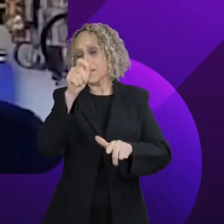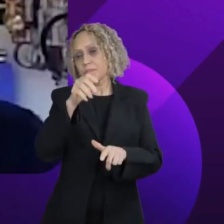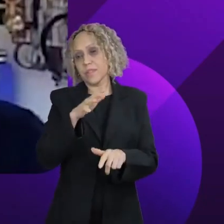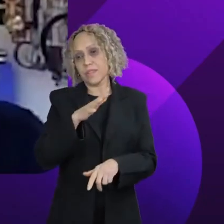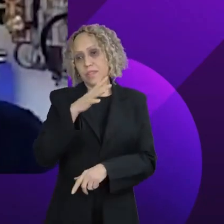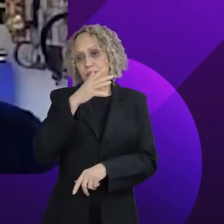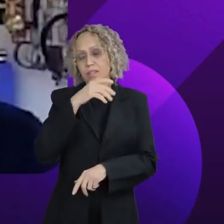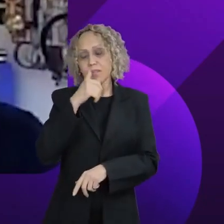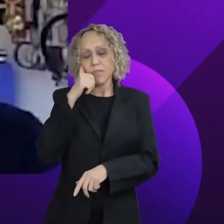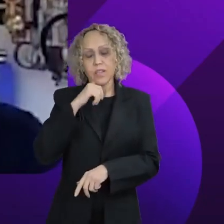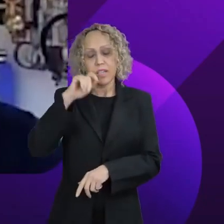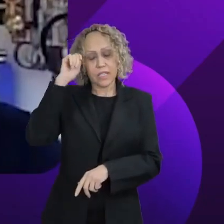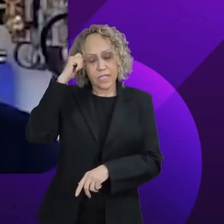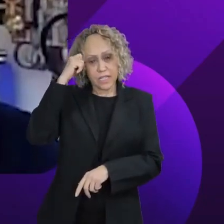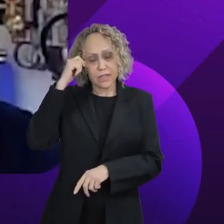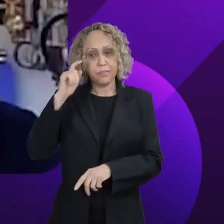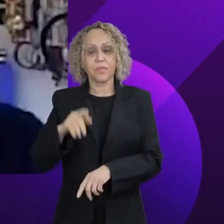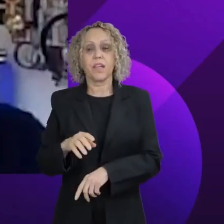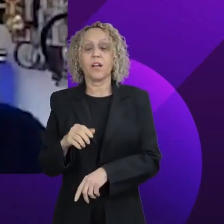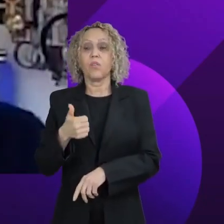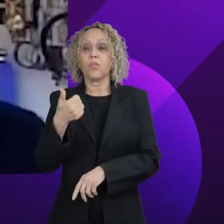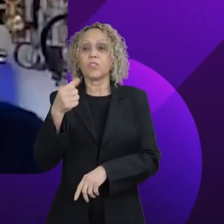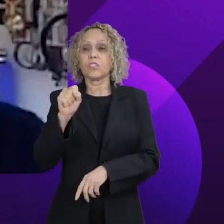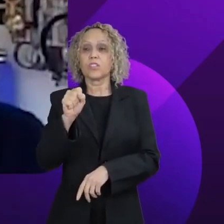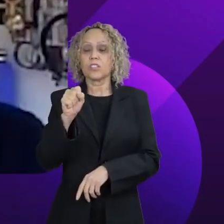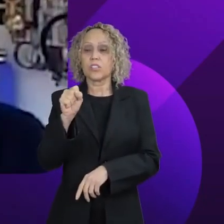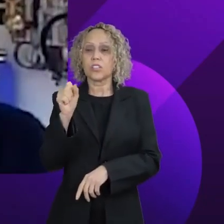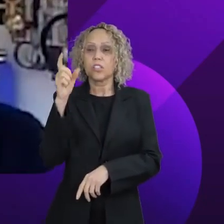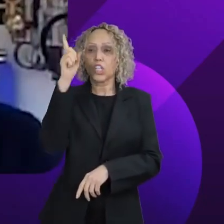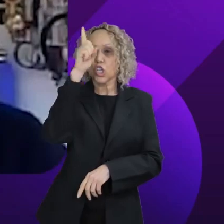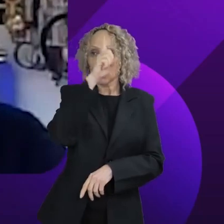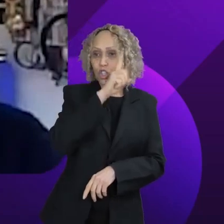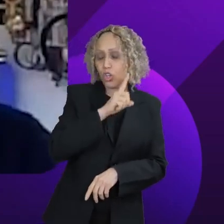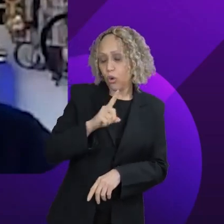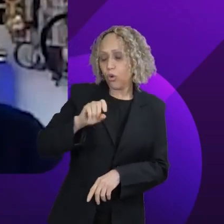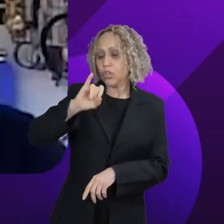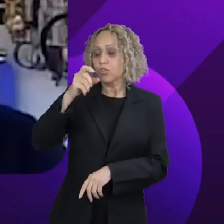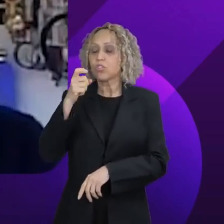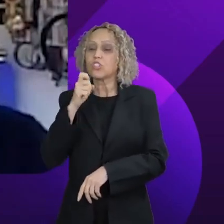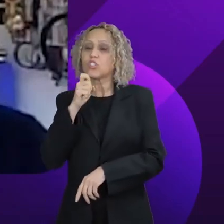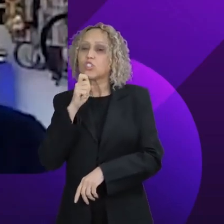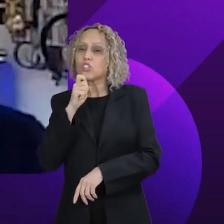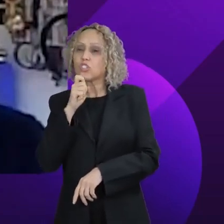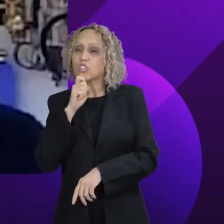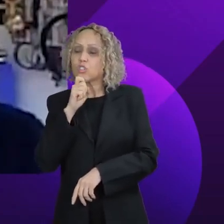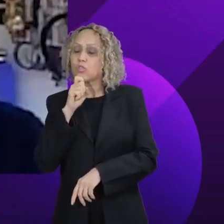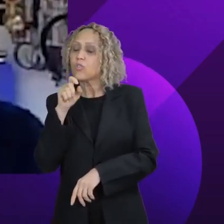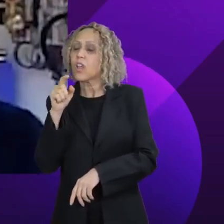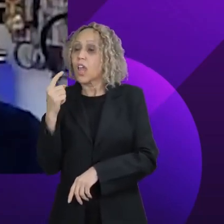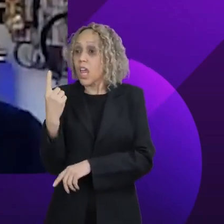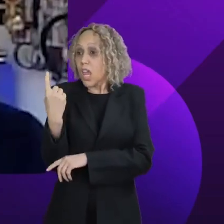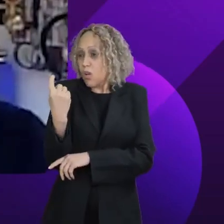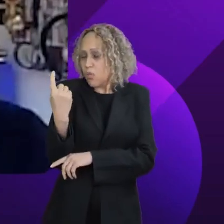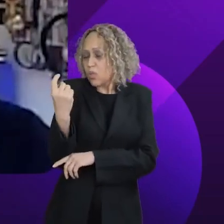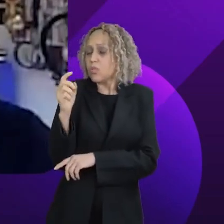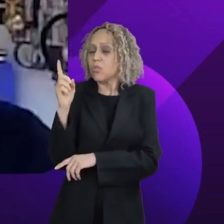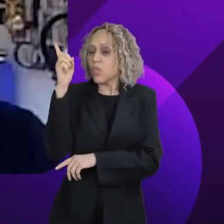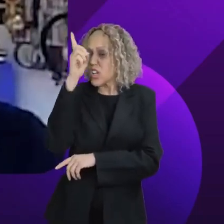porque coloca em evidência, coloca em xeque, coloca em